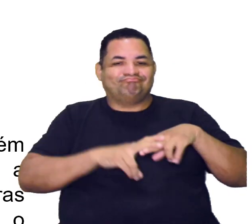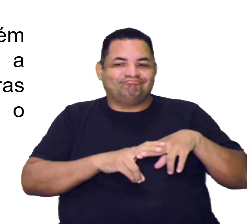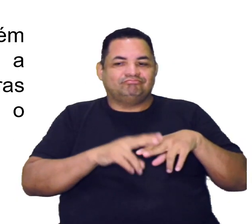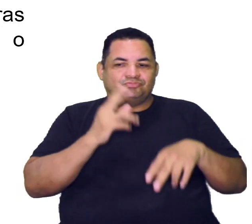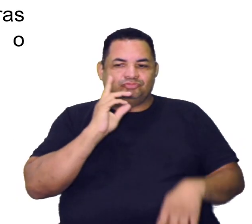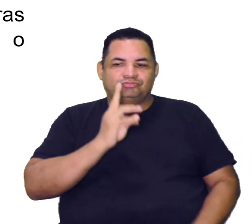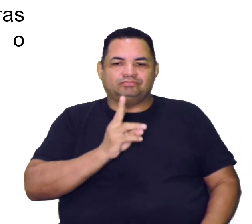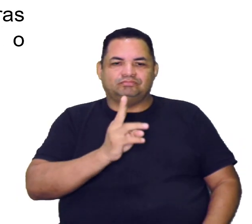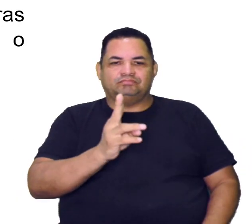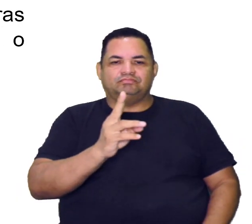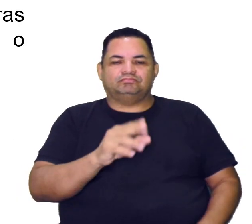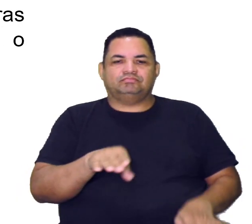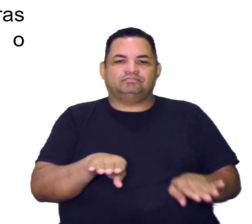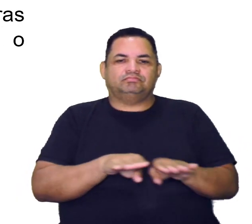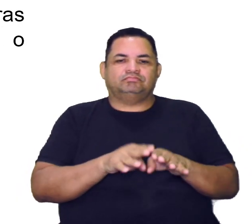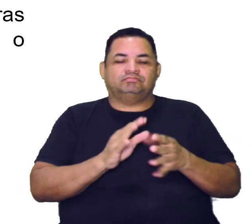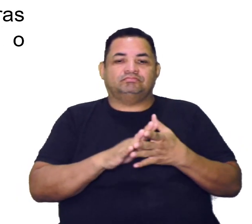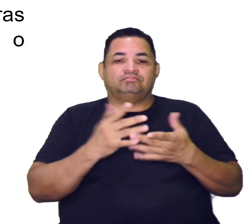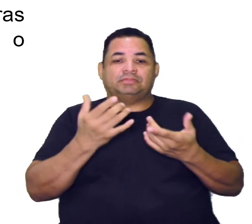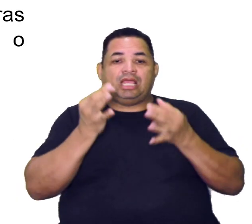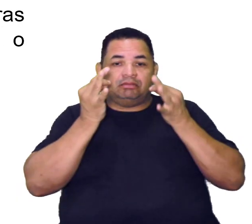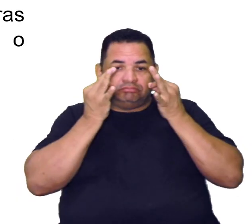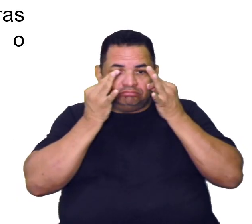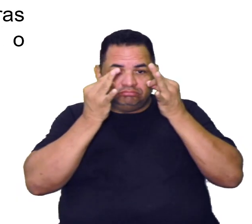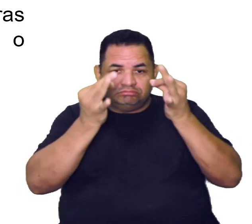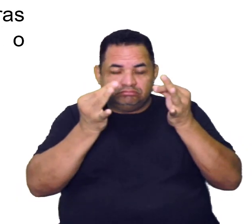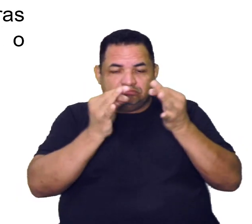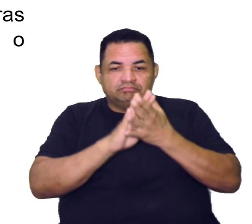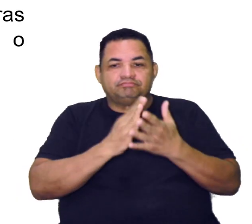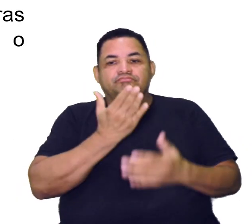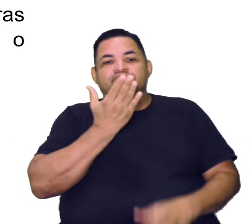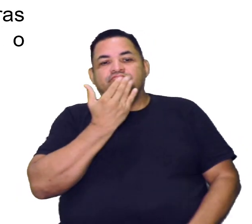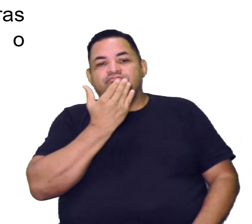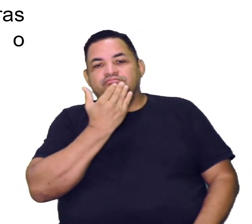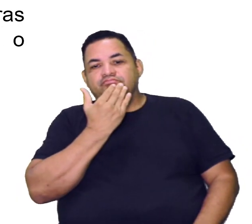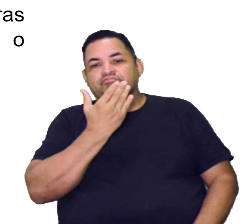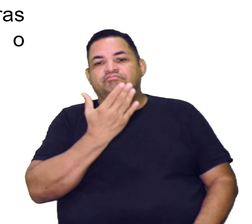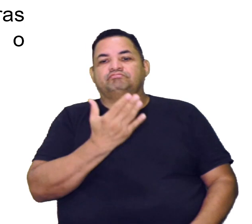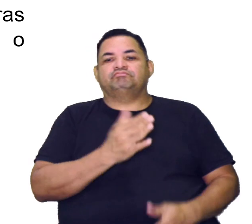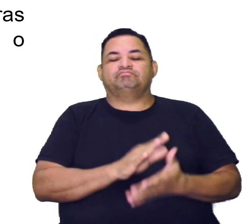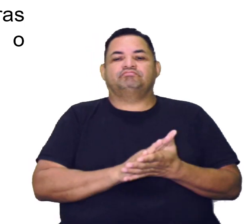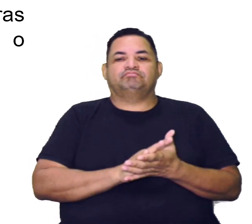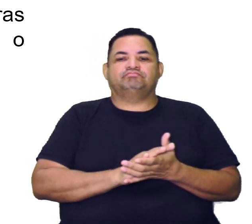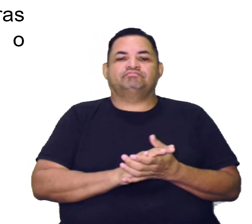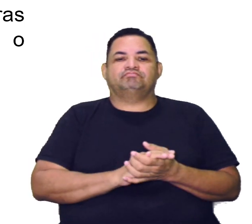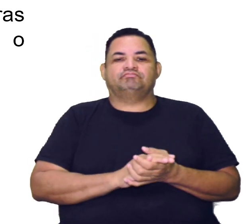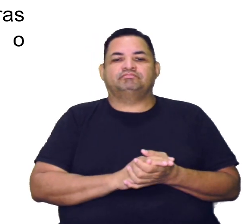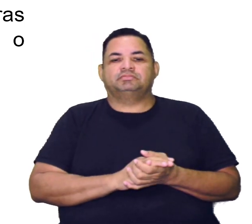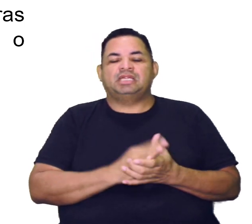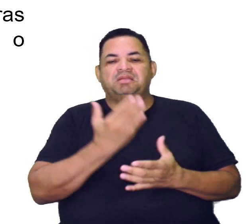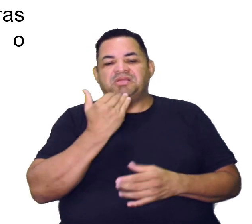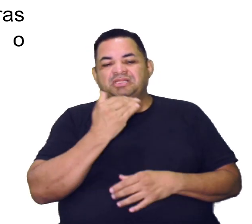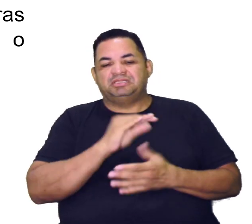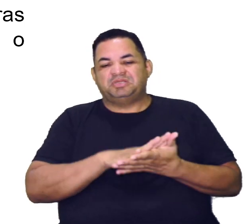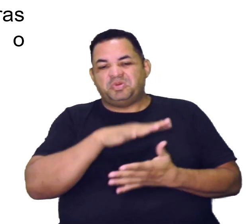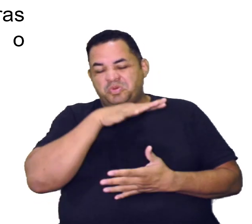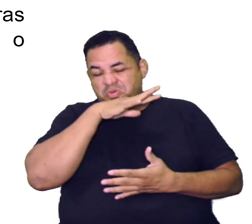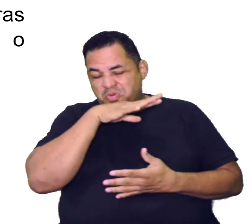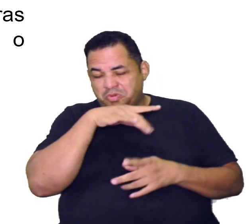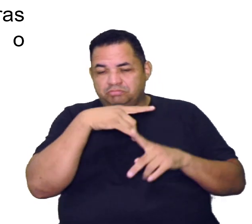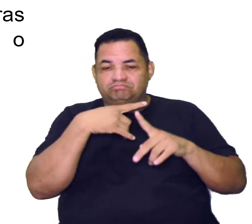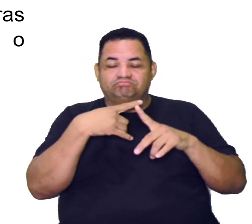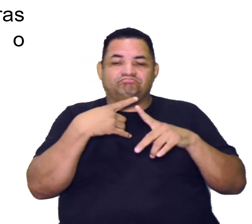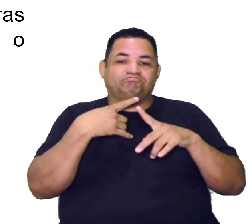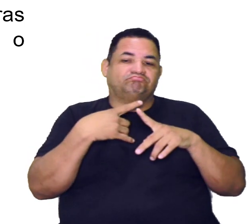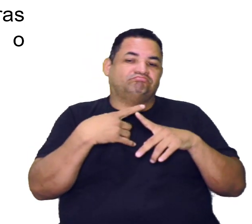sentado. A gente tem que ficar com outro alerta ligado com relação à alimentação, à má alimentação, tá?